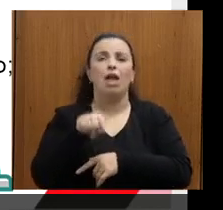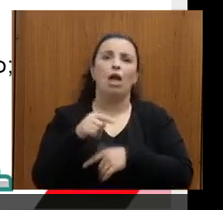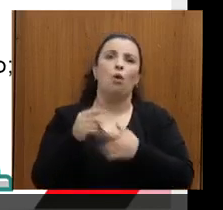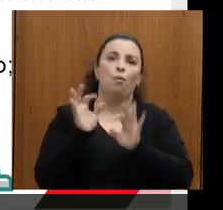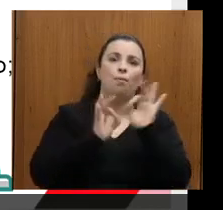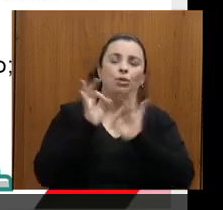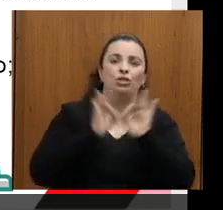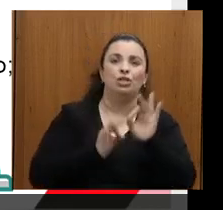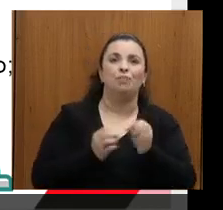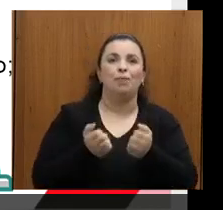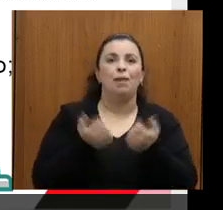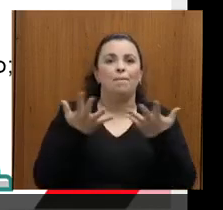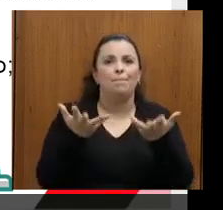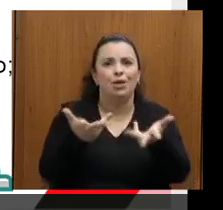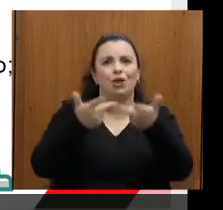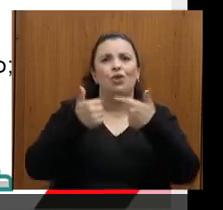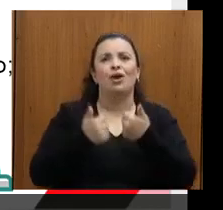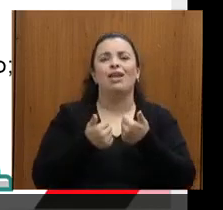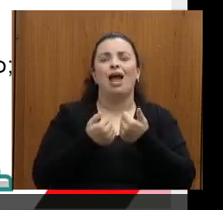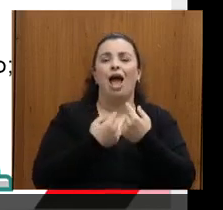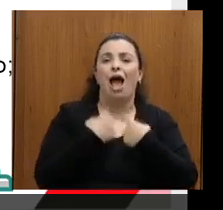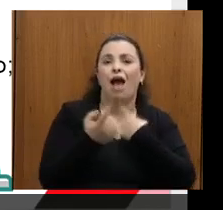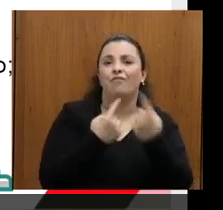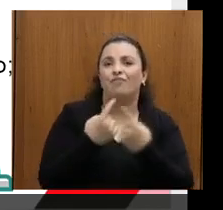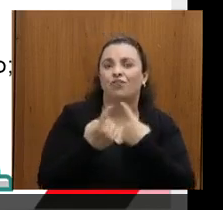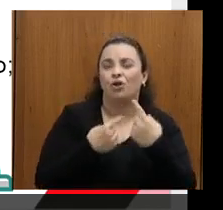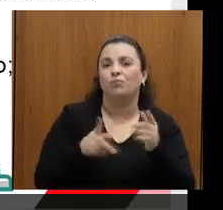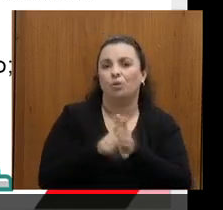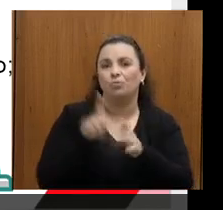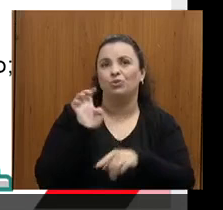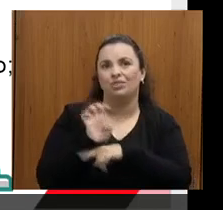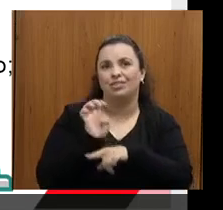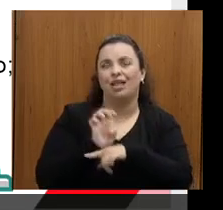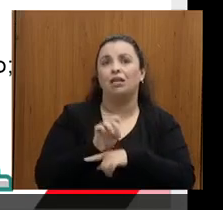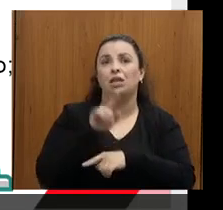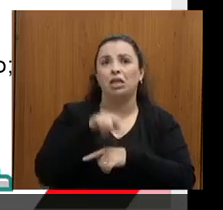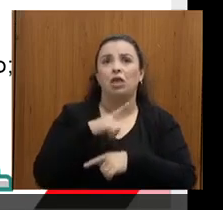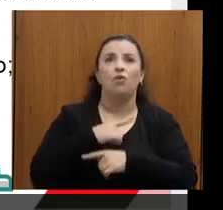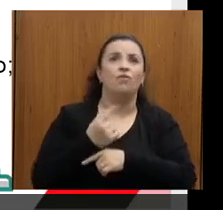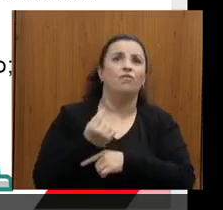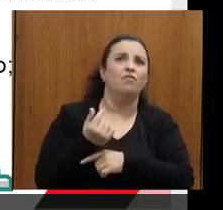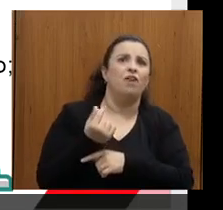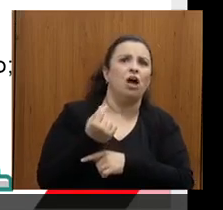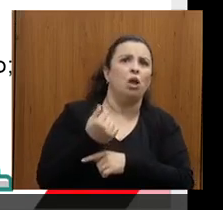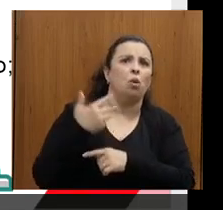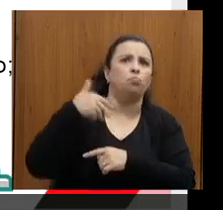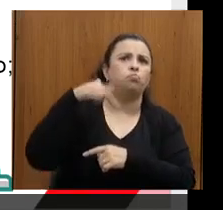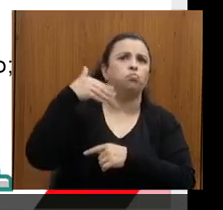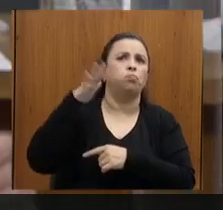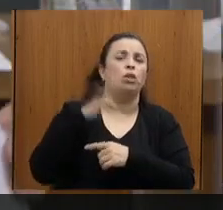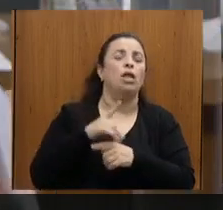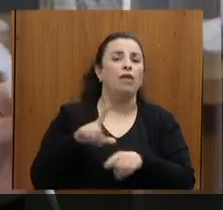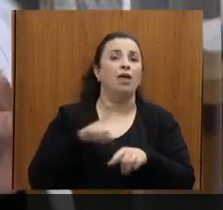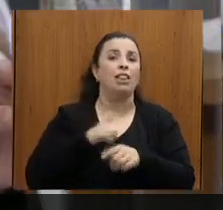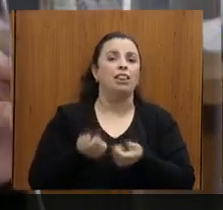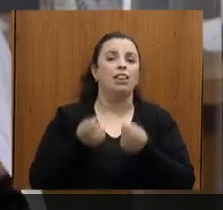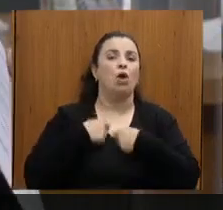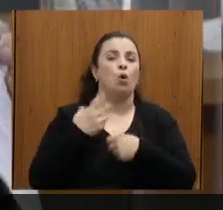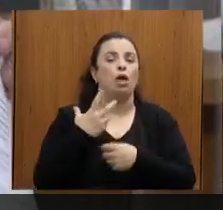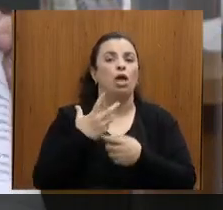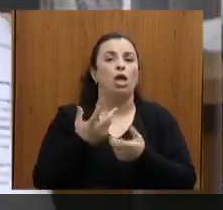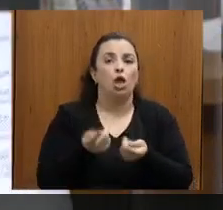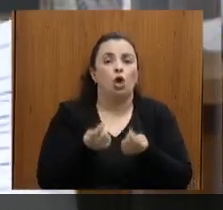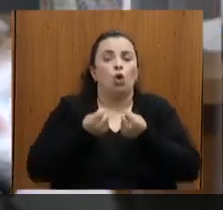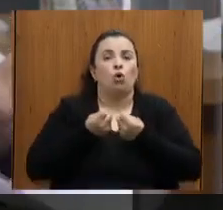estadual, que tem um valor de 3,3 milhões, e vai resultar em uma economia de 6,4 milhões. A implementação dele